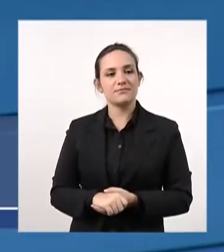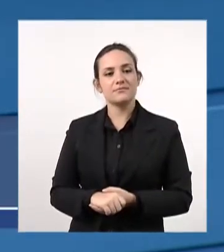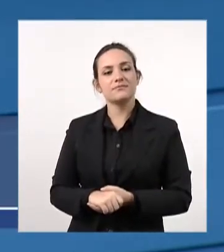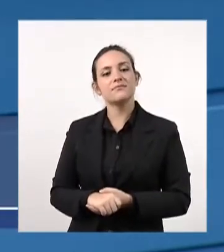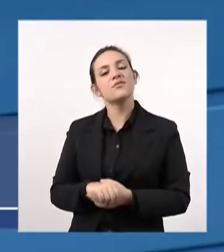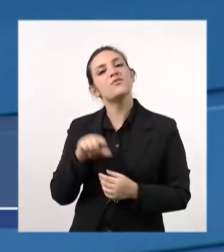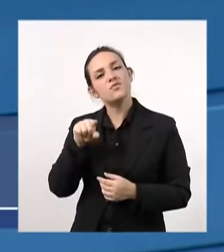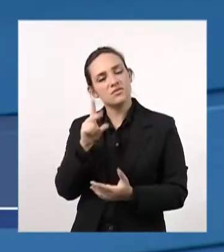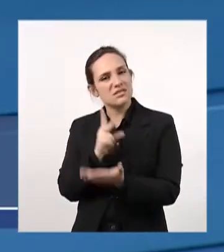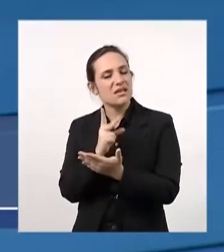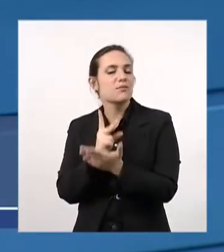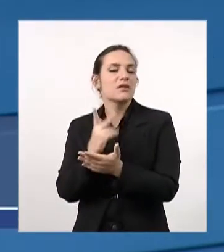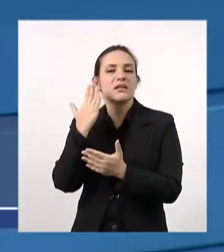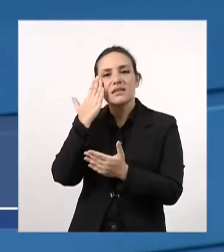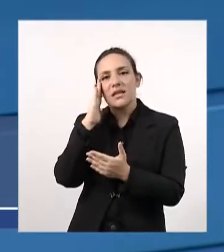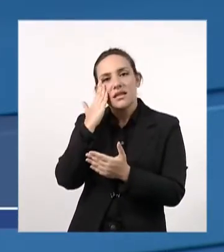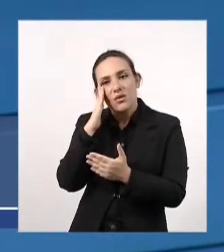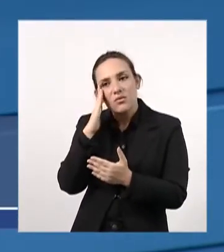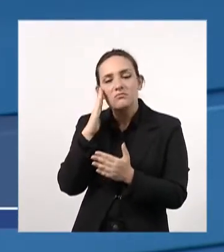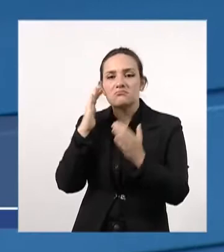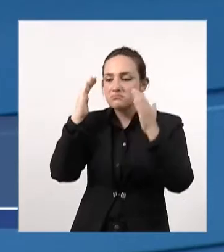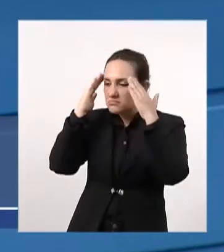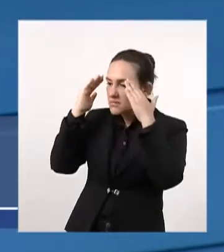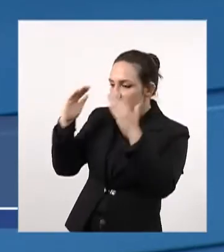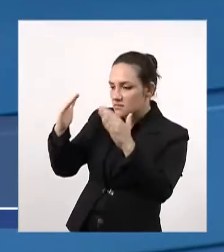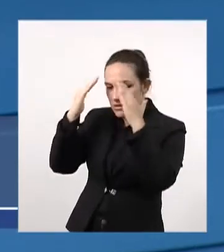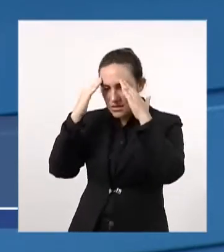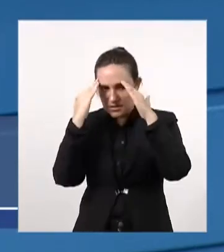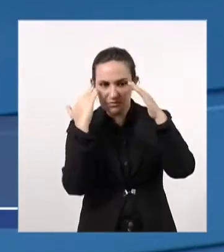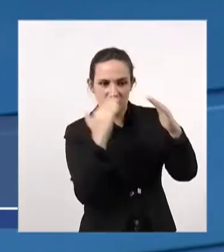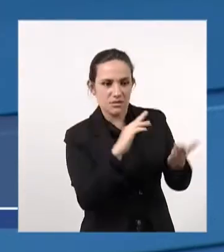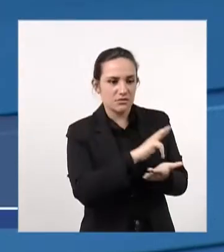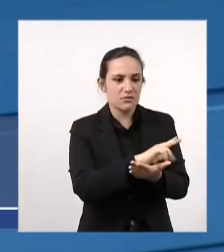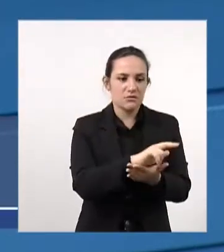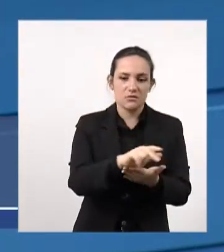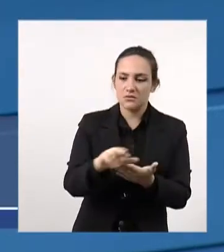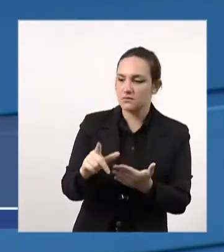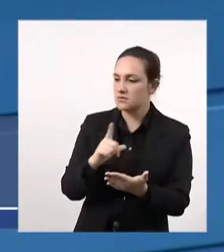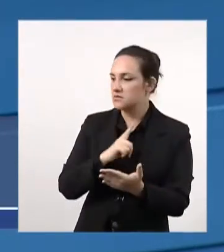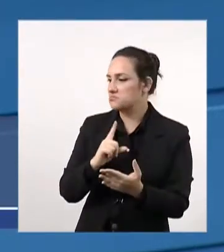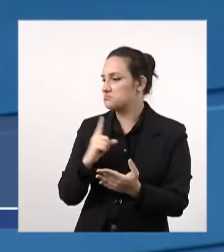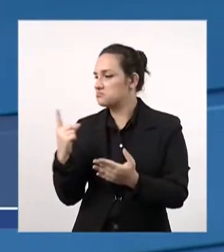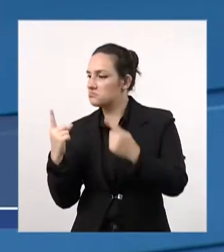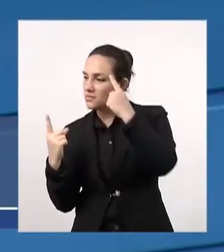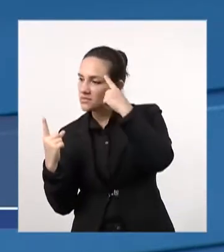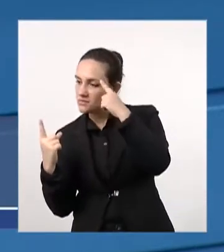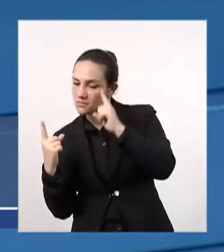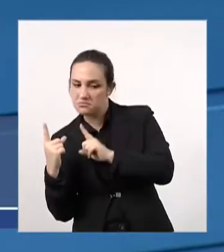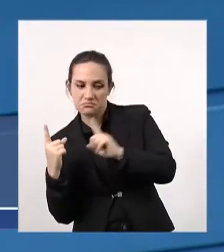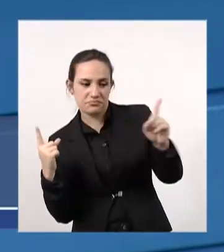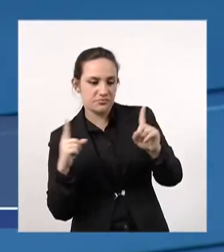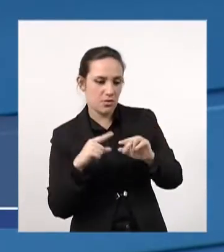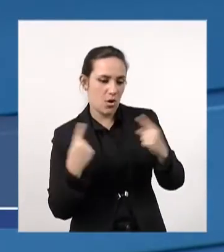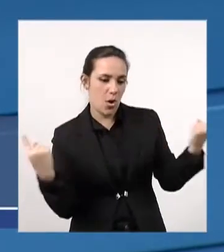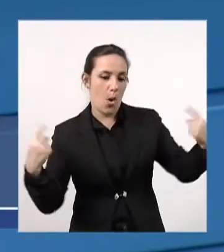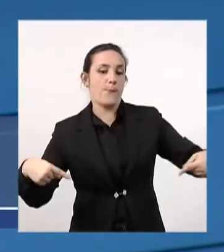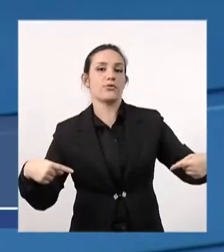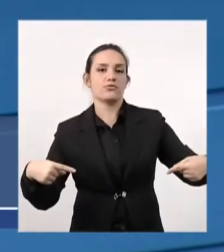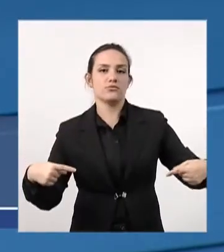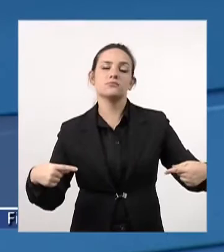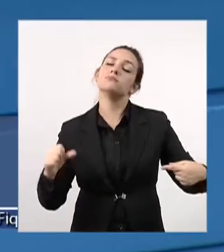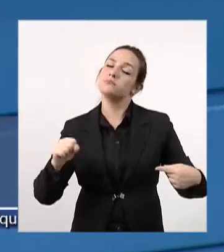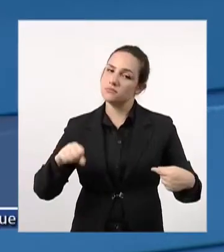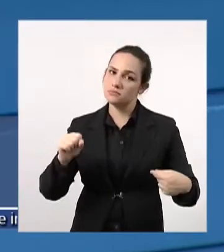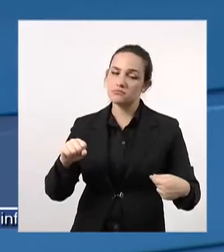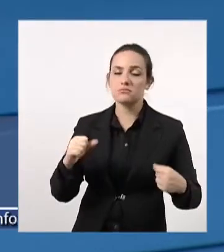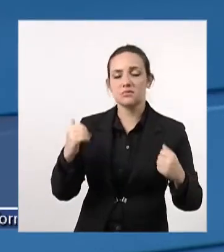e respeitar a diversidade aqui, o contraditório, aqueles que têm que exercer o seu papel também de oposição